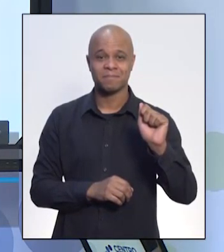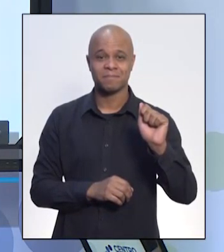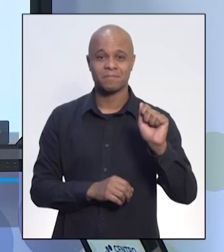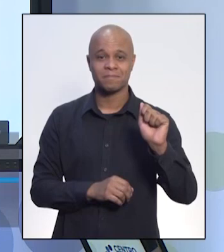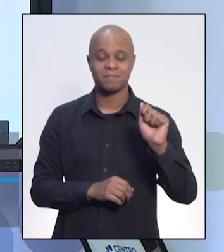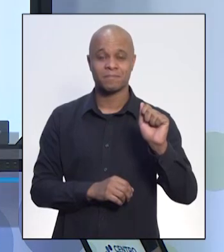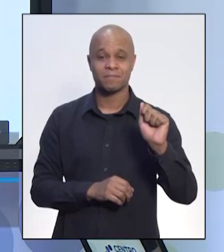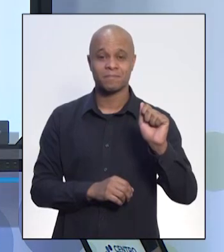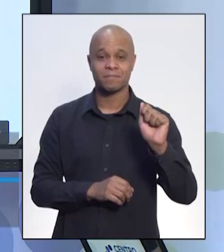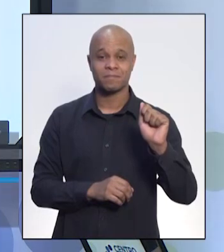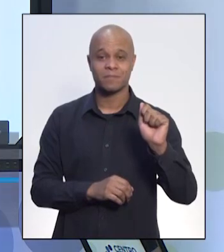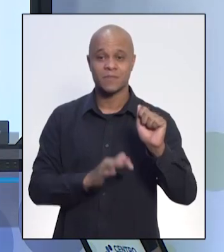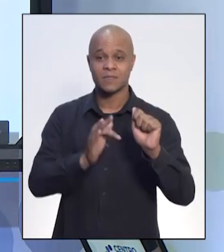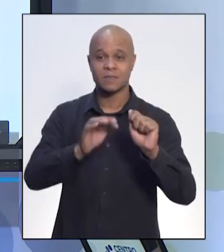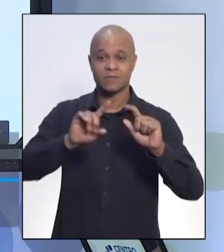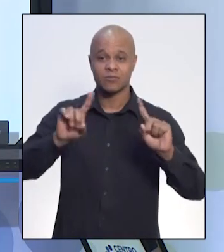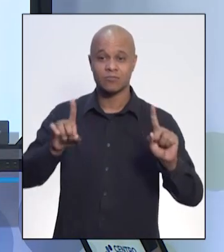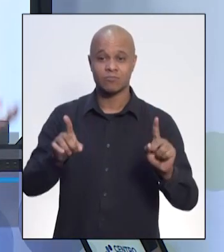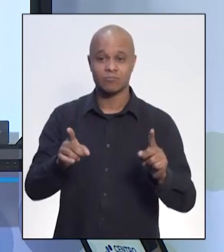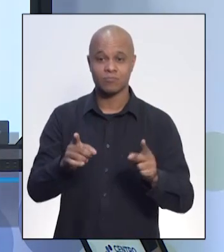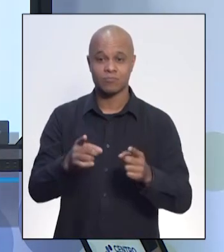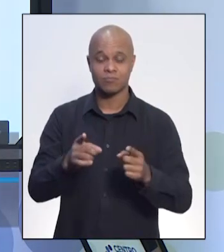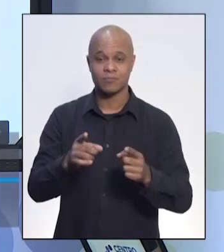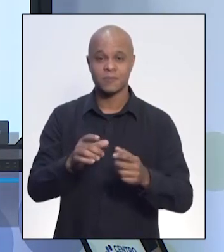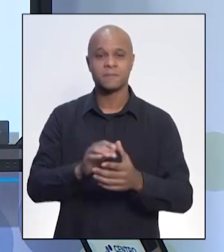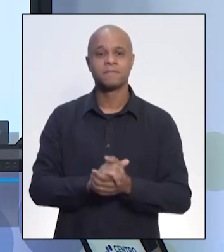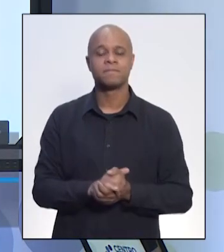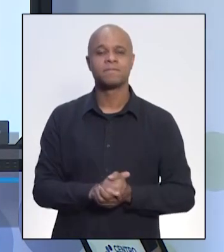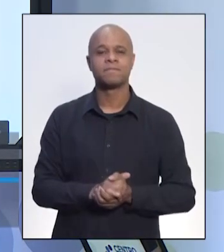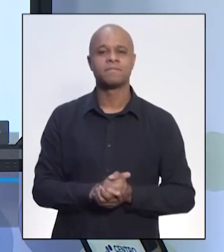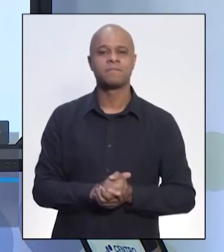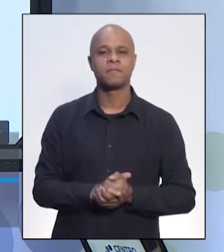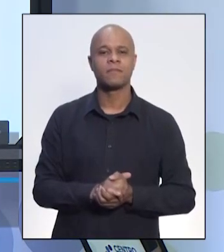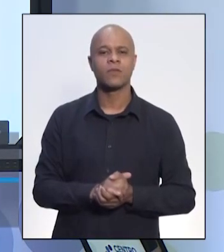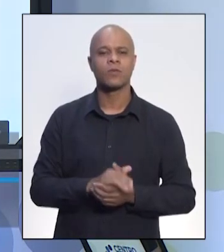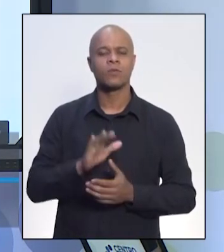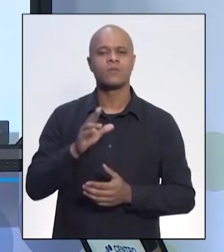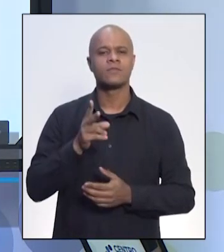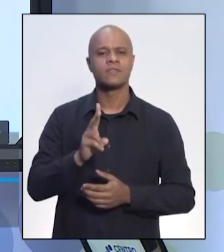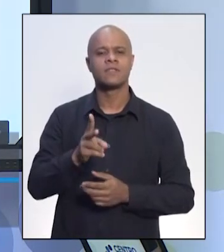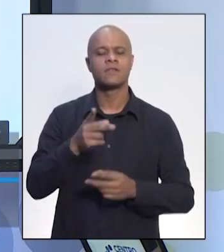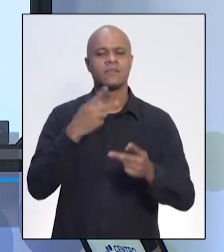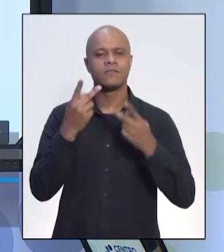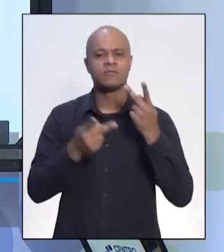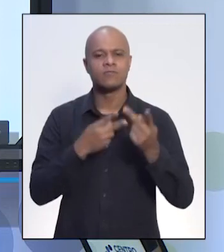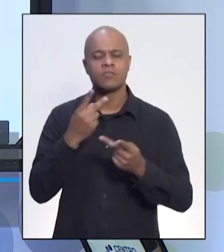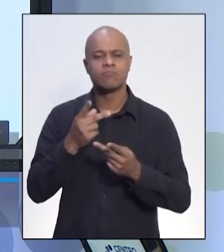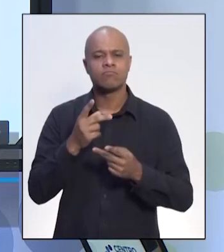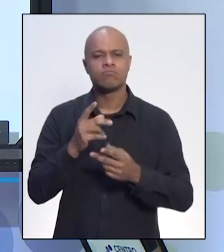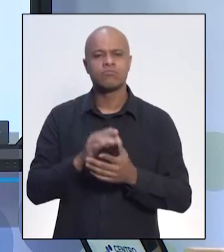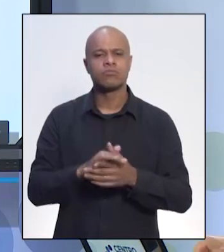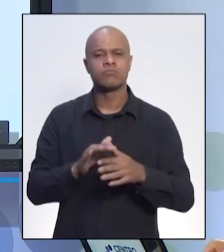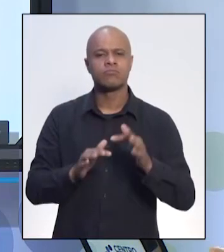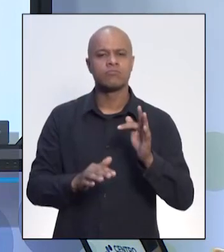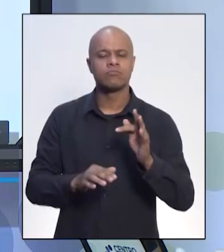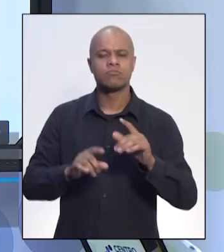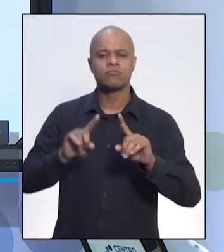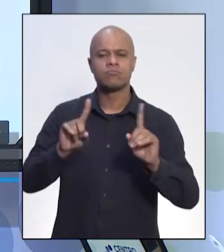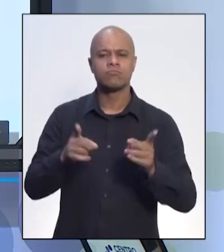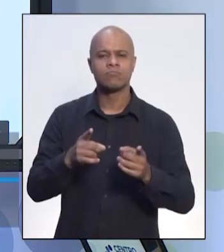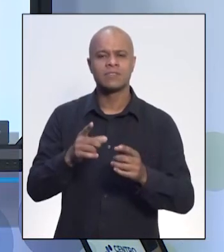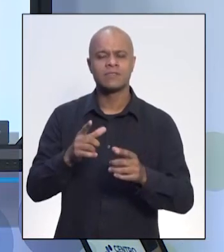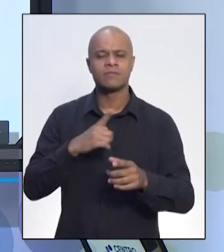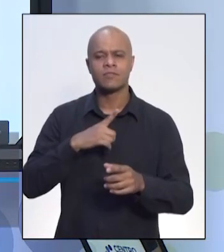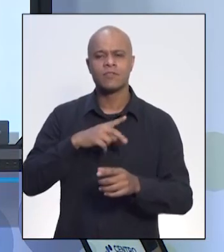segundo grau. Se você lembrar de algumas aulas que eu falei aí, toda vez que a gente fala em função do segundo grau, a gente tem uma coisa chamada vértice, que o